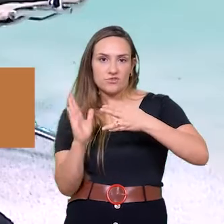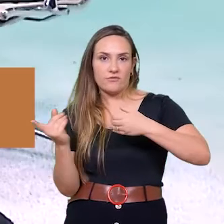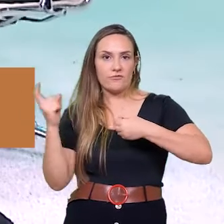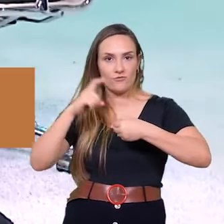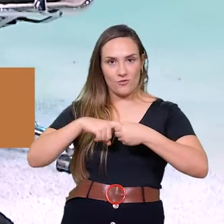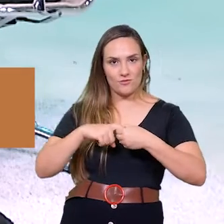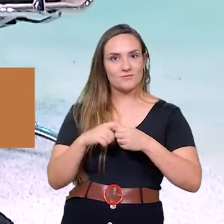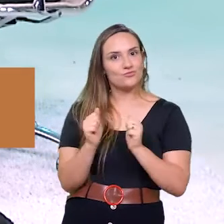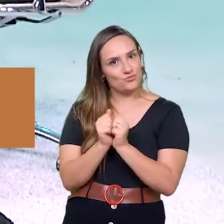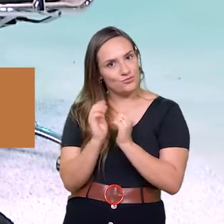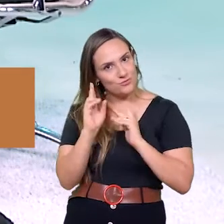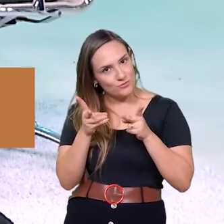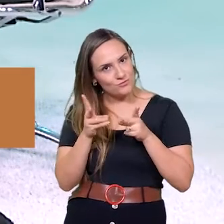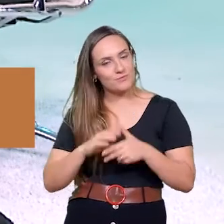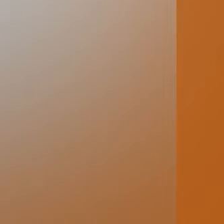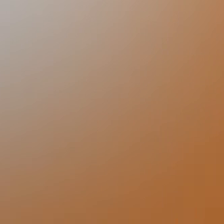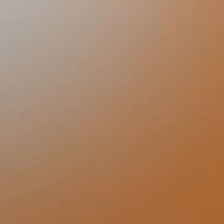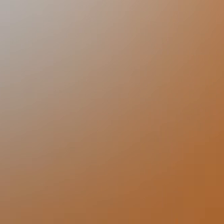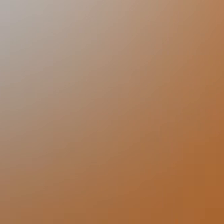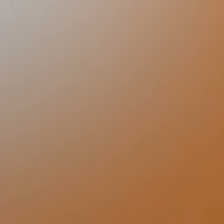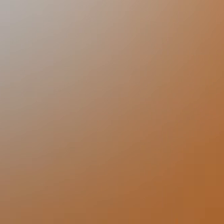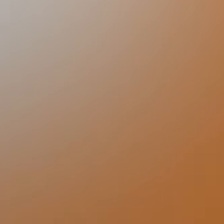já. Fiquem conosco.